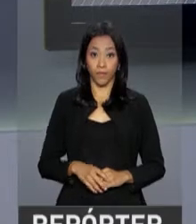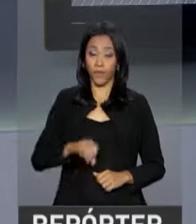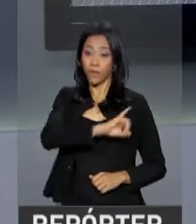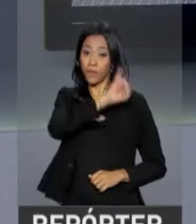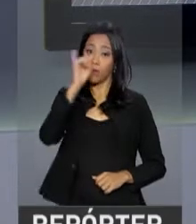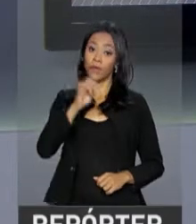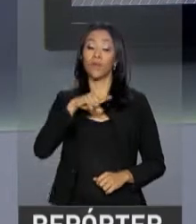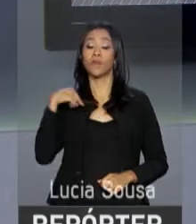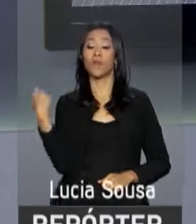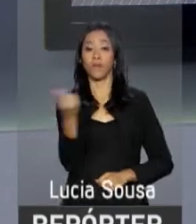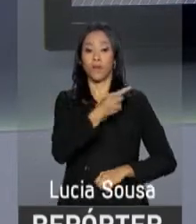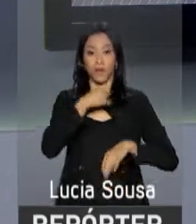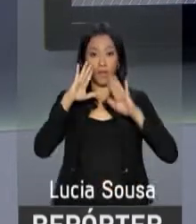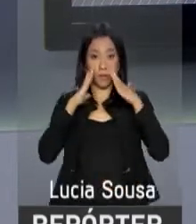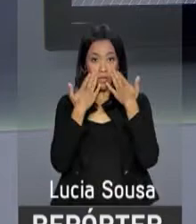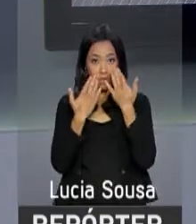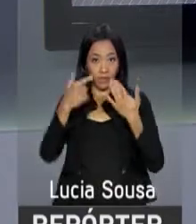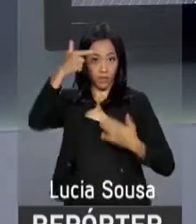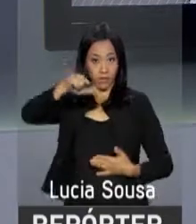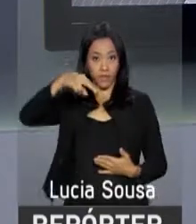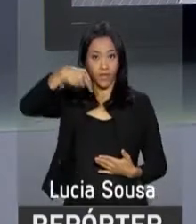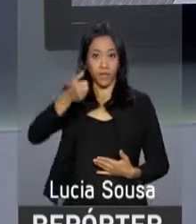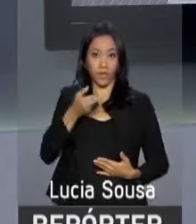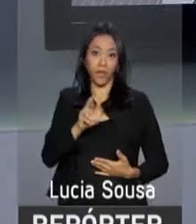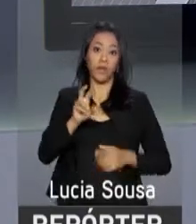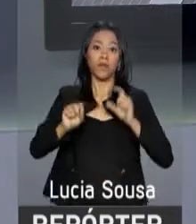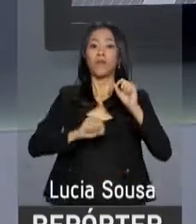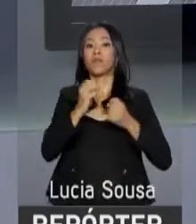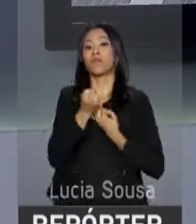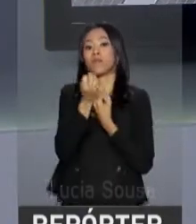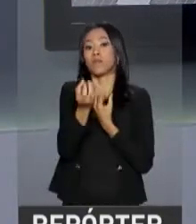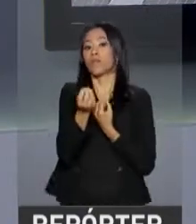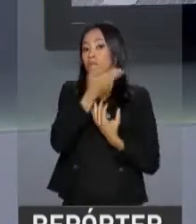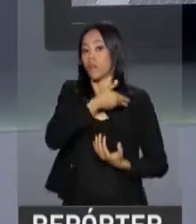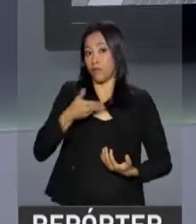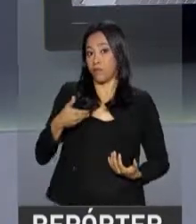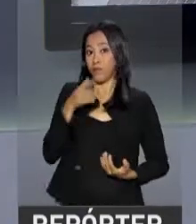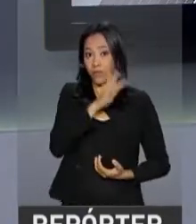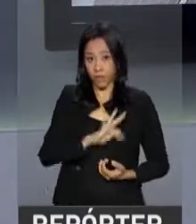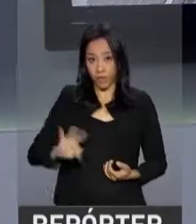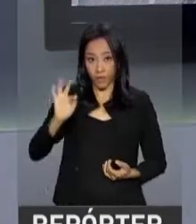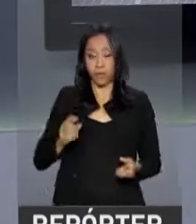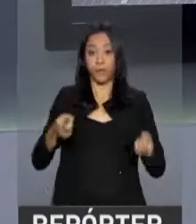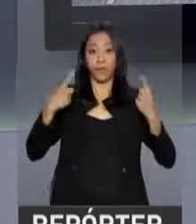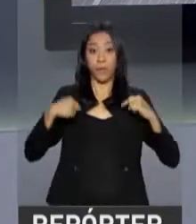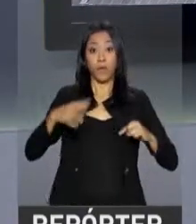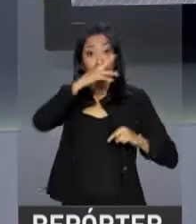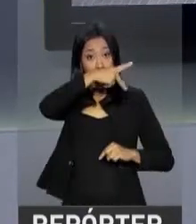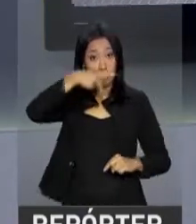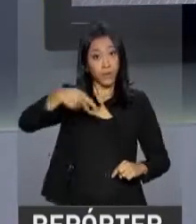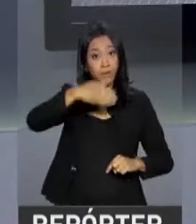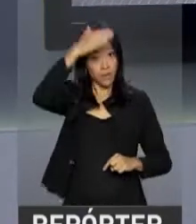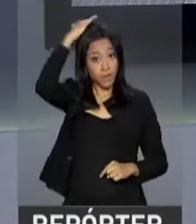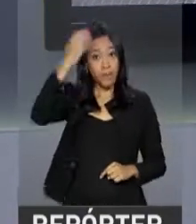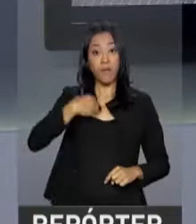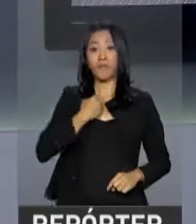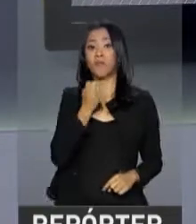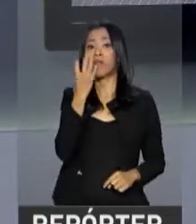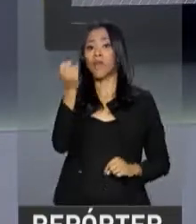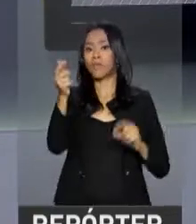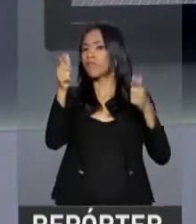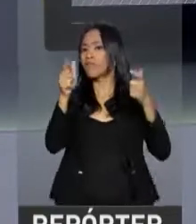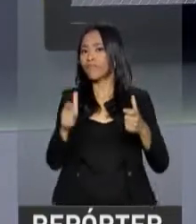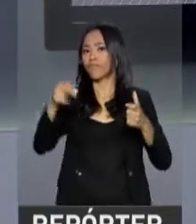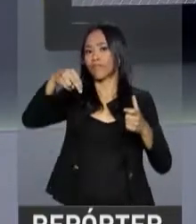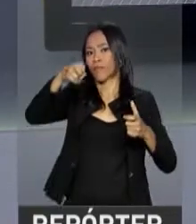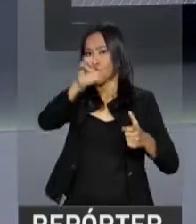Olá, voltamos agora com o repórter NBR e as notícias do governo federal. O presidente Michel Temer viaja para o Nordeste, onde inaugura mais